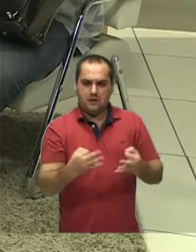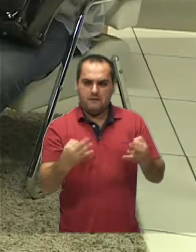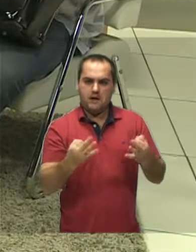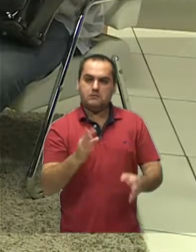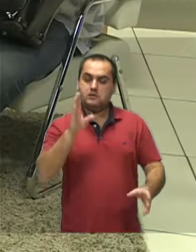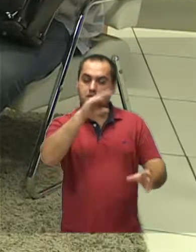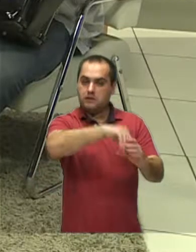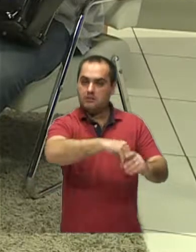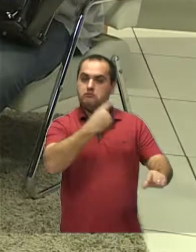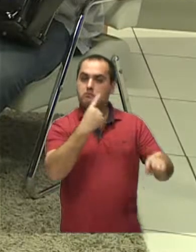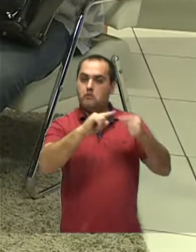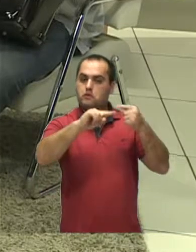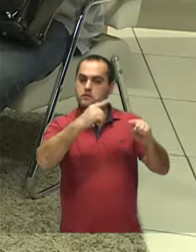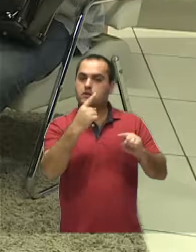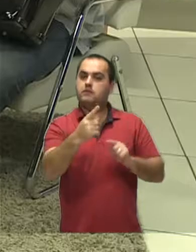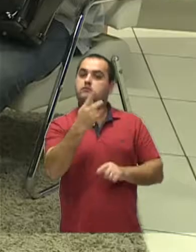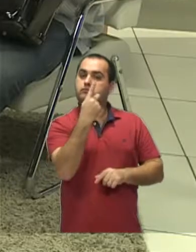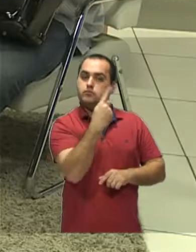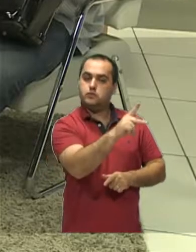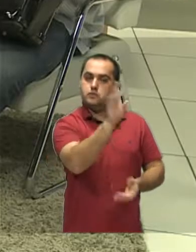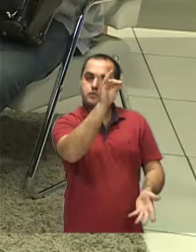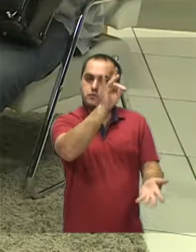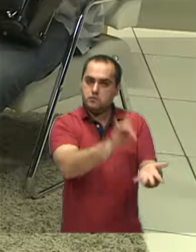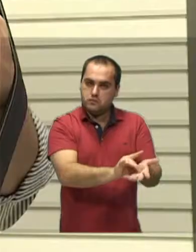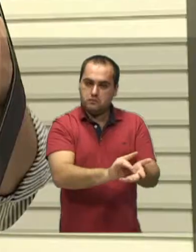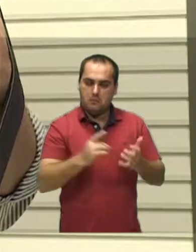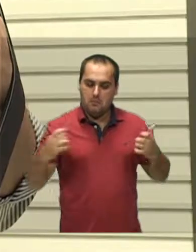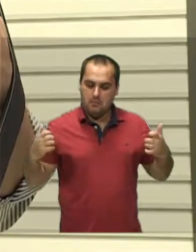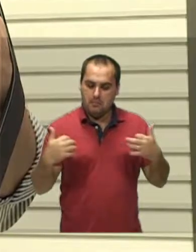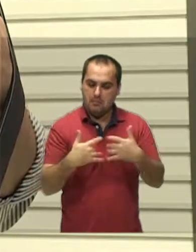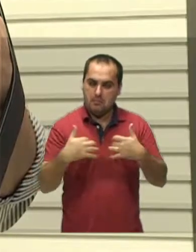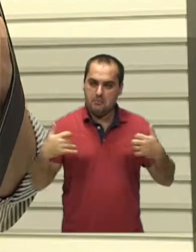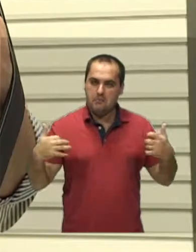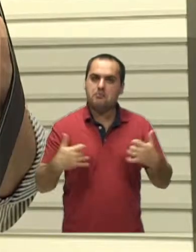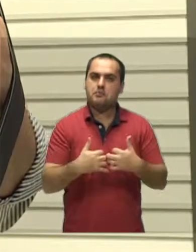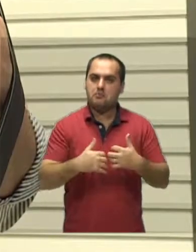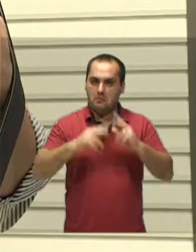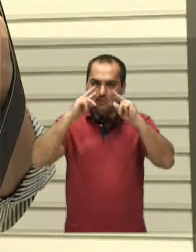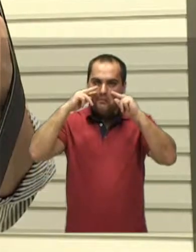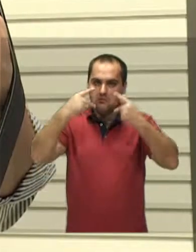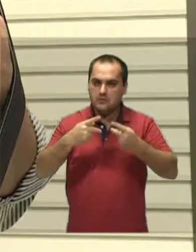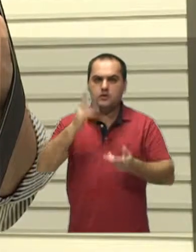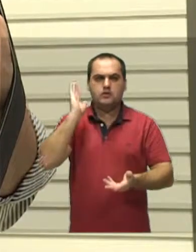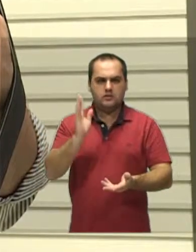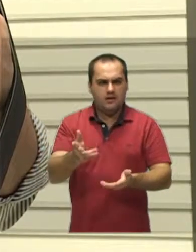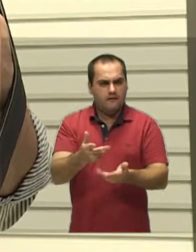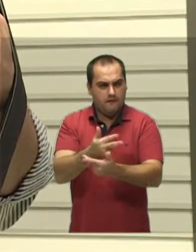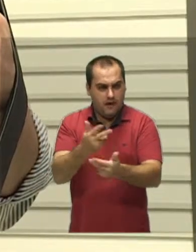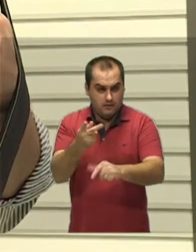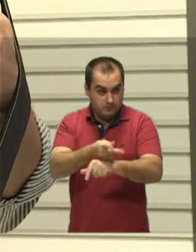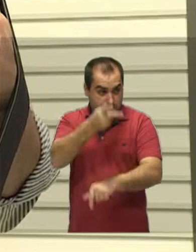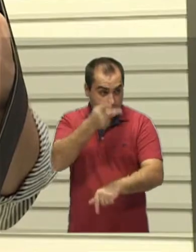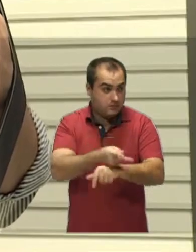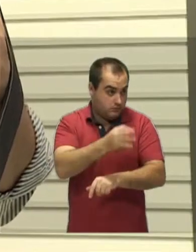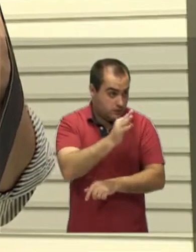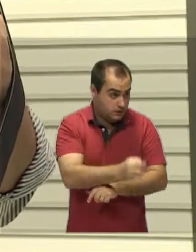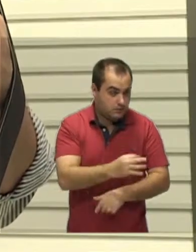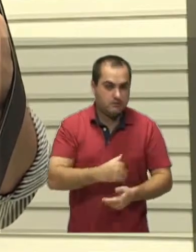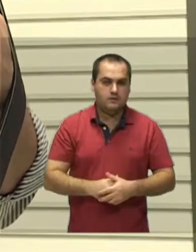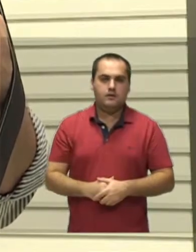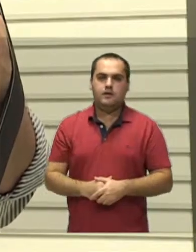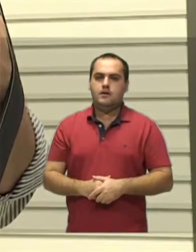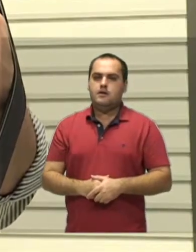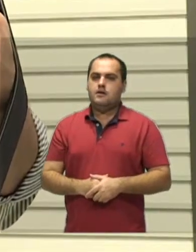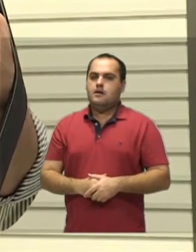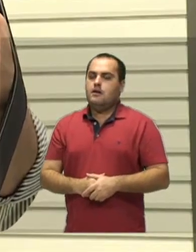da música autoral, do instrumento do acordeon, sendo reconhecido e já com diversos prêmios na bagagem, é isso? A gente